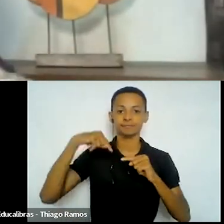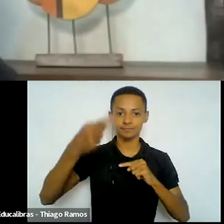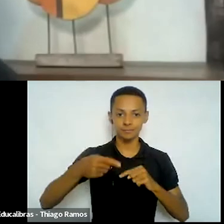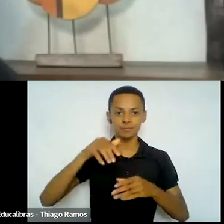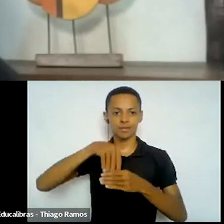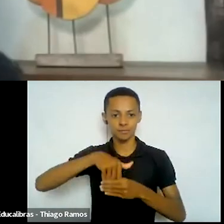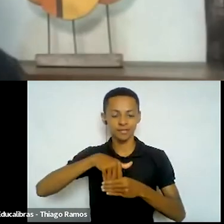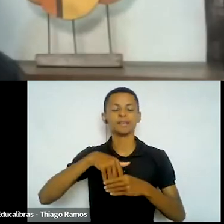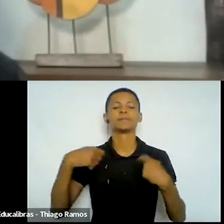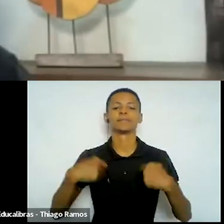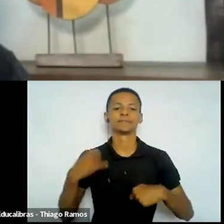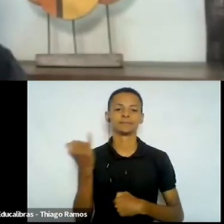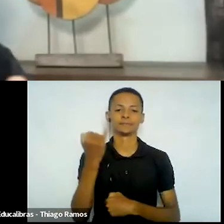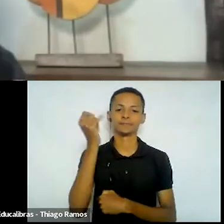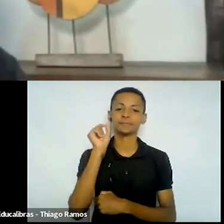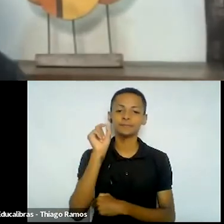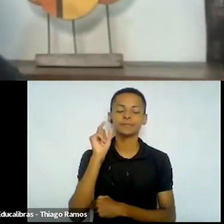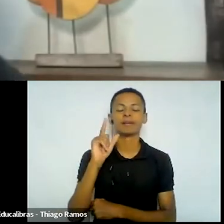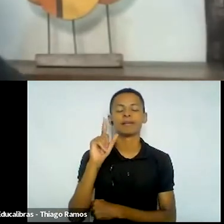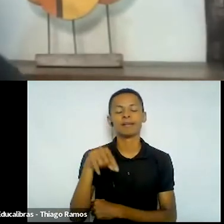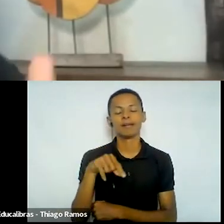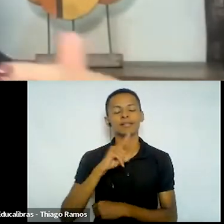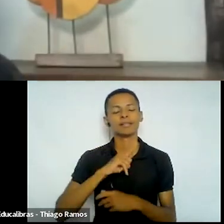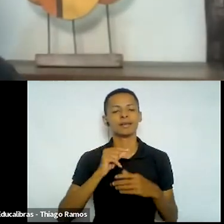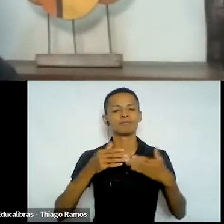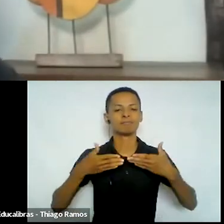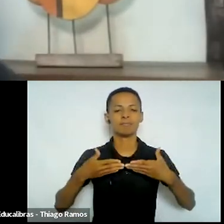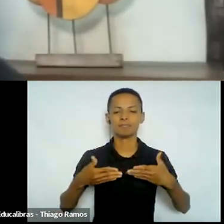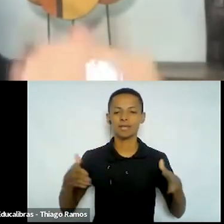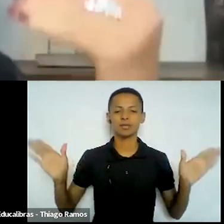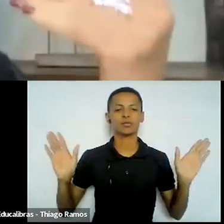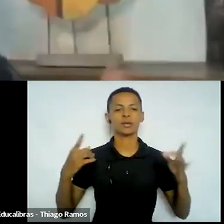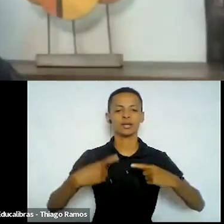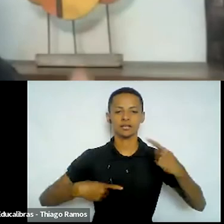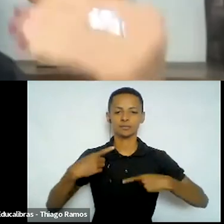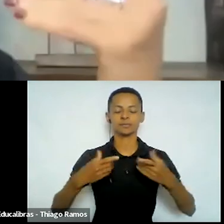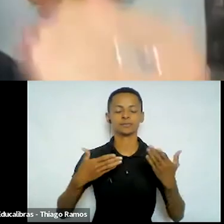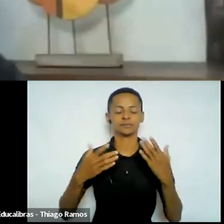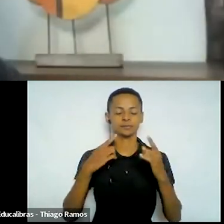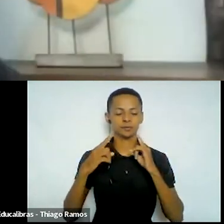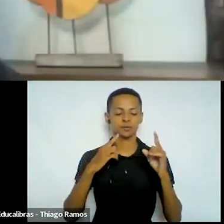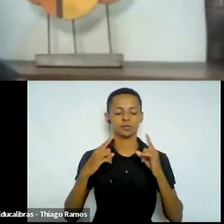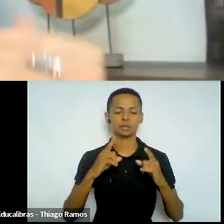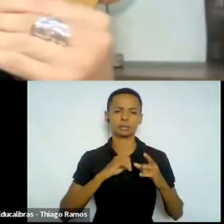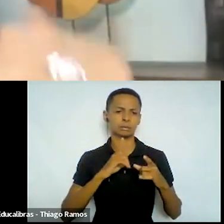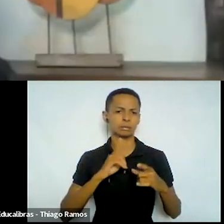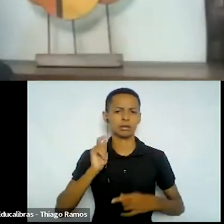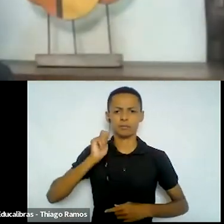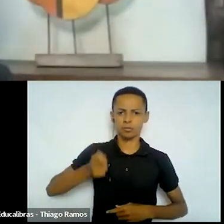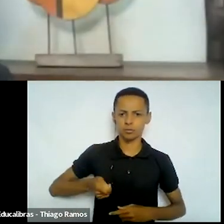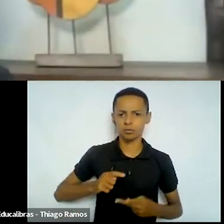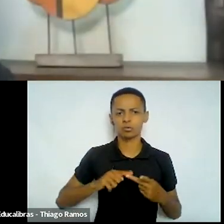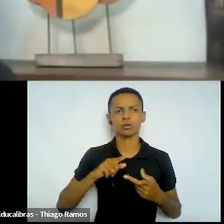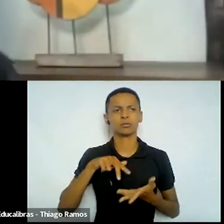muito importante que se tenha uma abertura para diálogo de posições, de causas, com